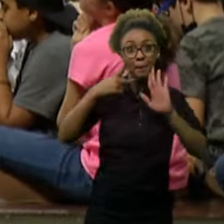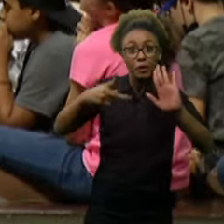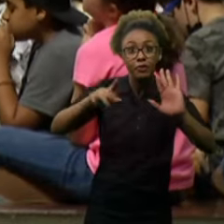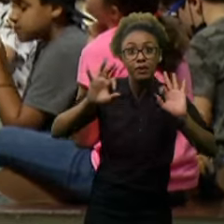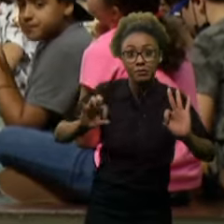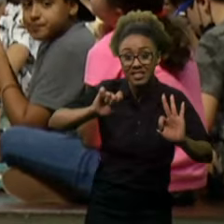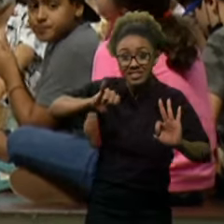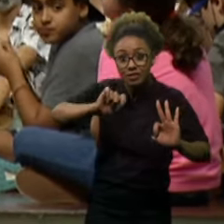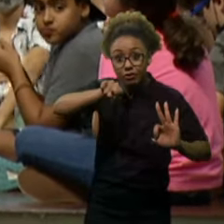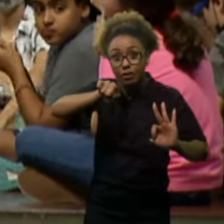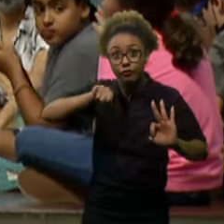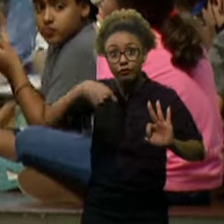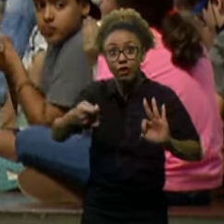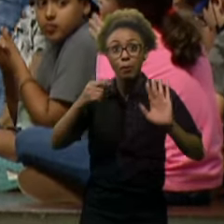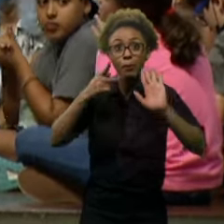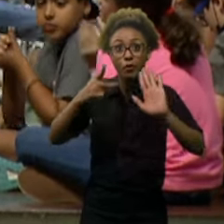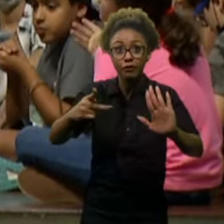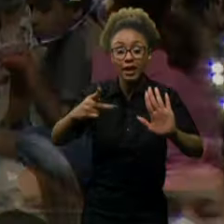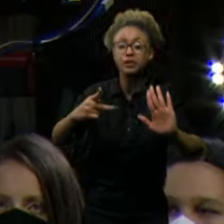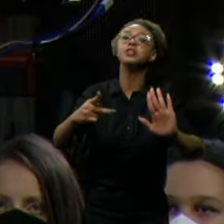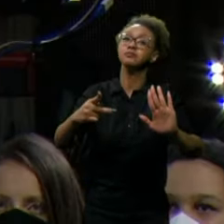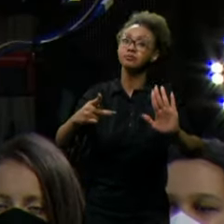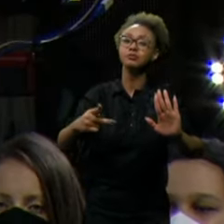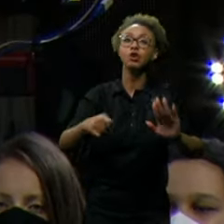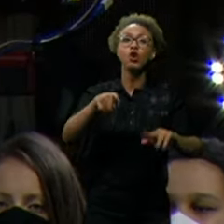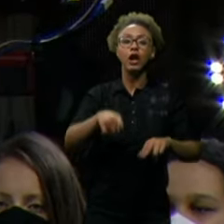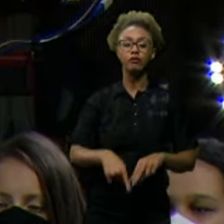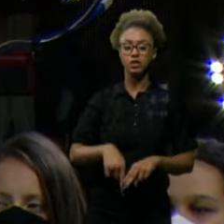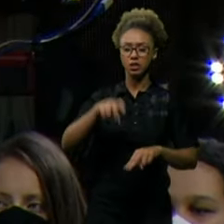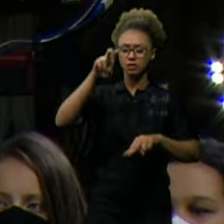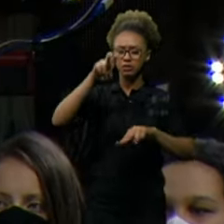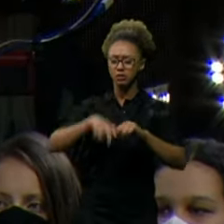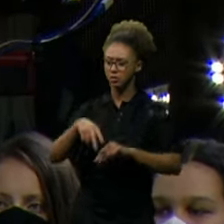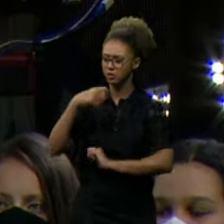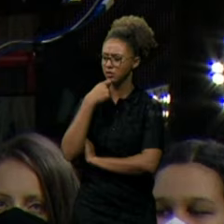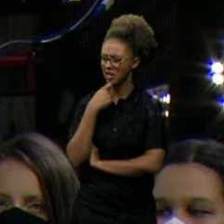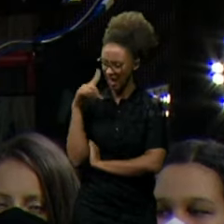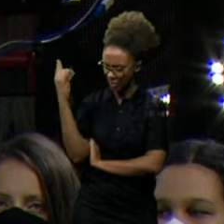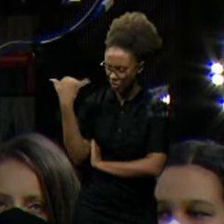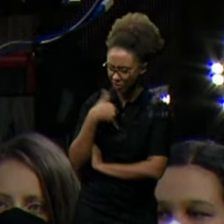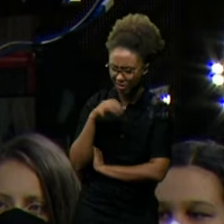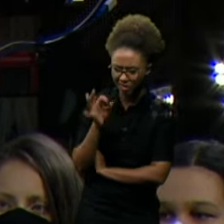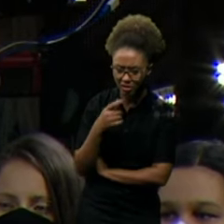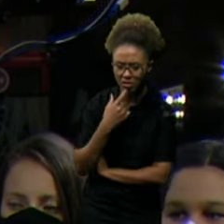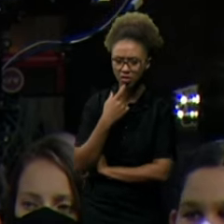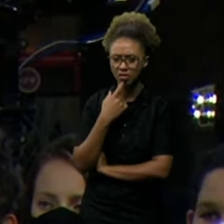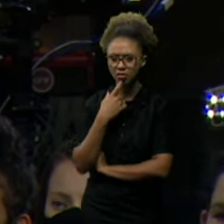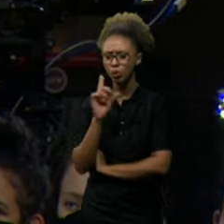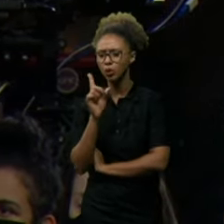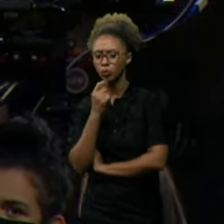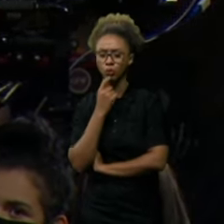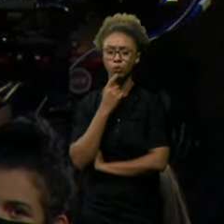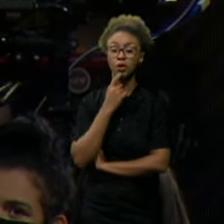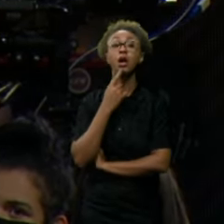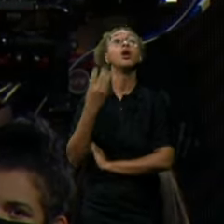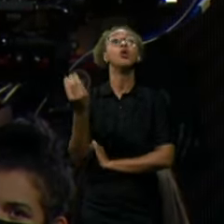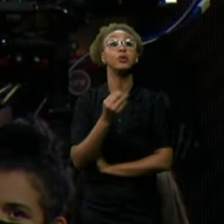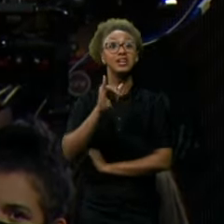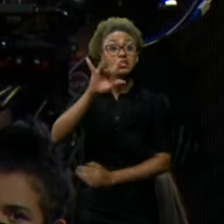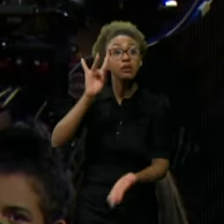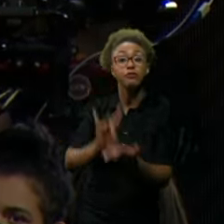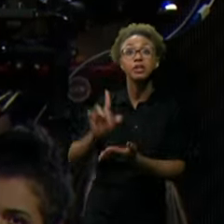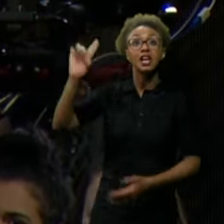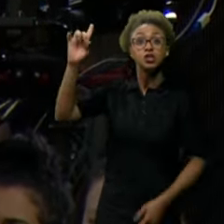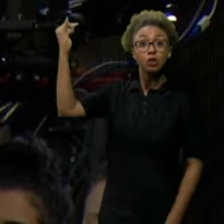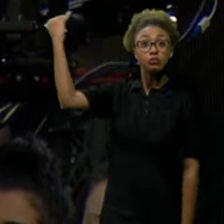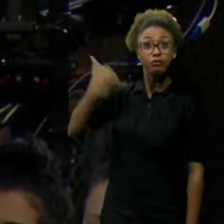pode quem é profeta sentar na cadeira e se perguntar se a Deus está falando mesmo É porque quando é